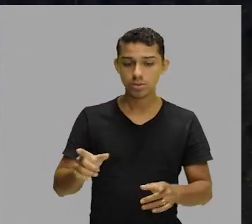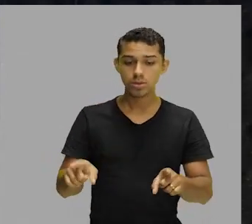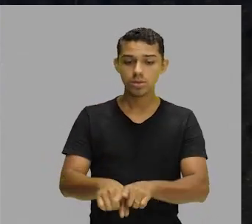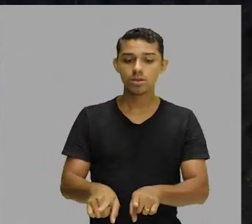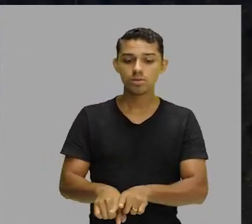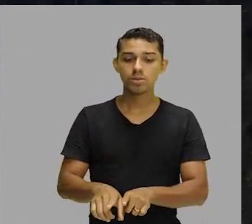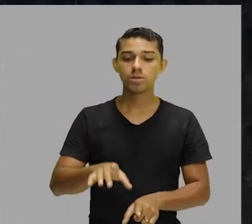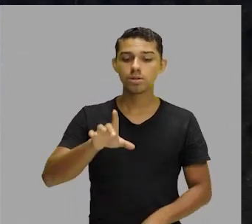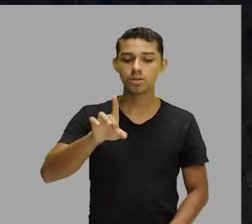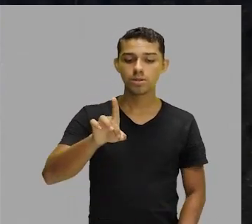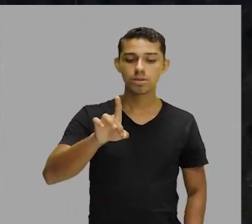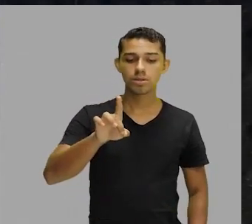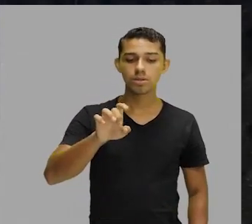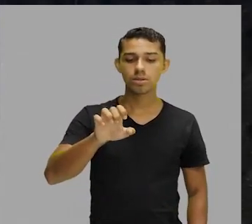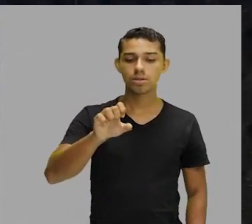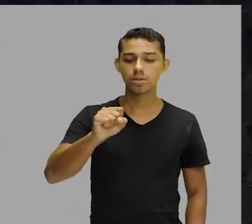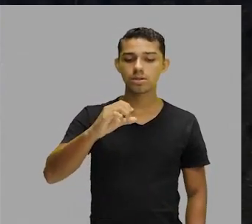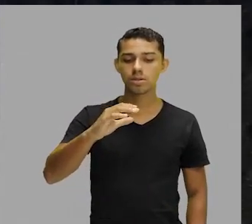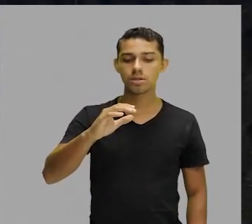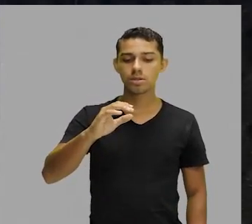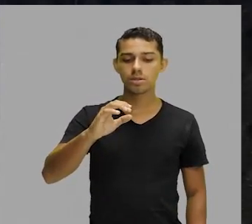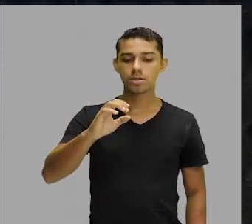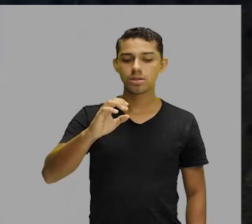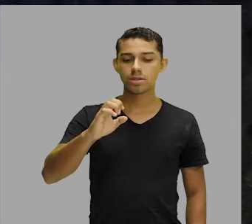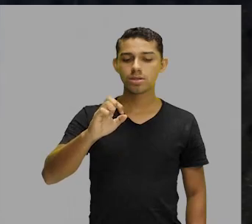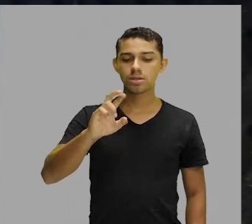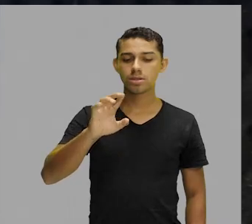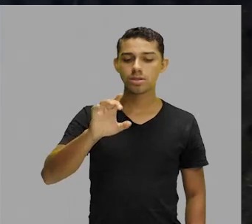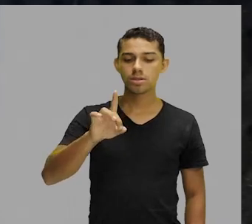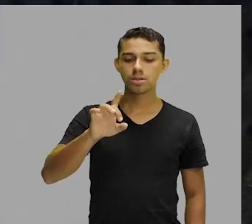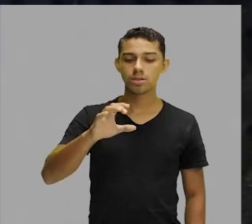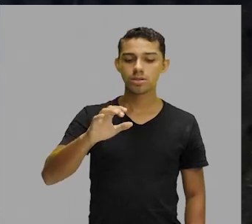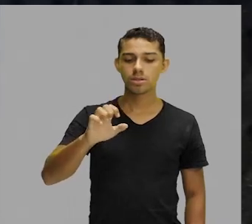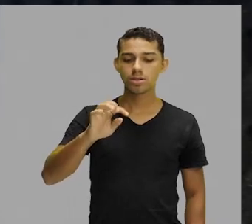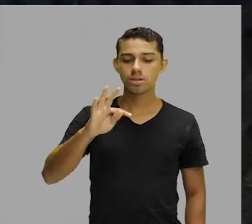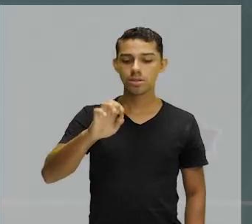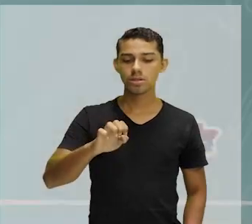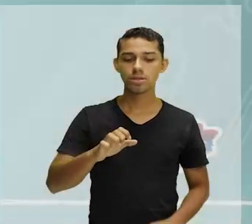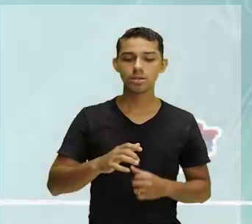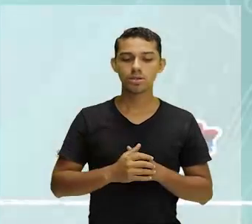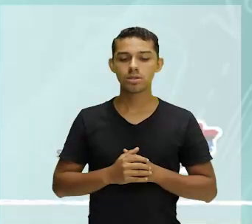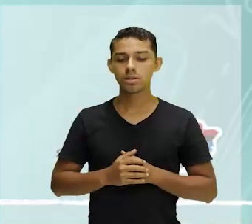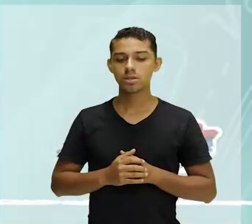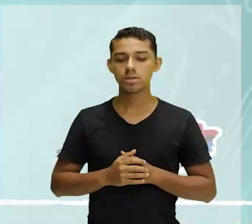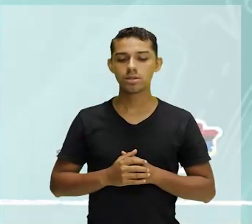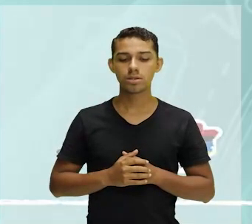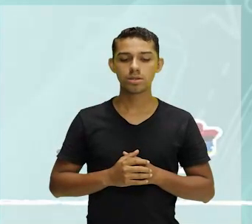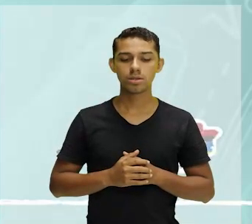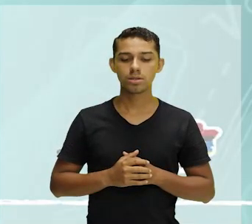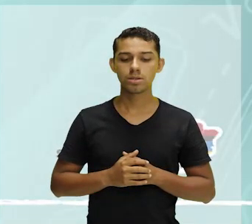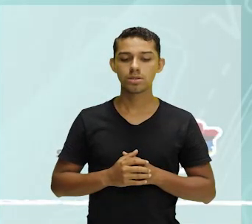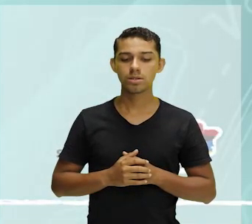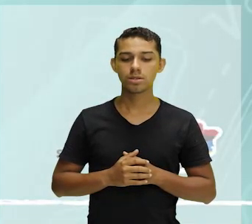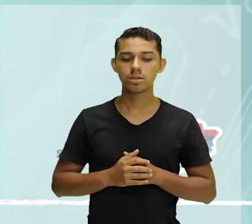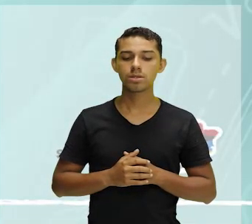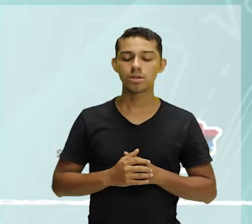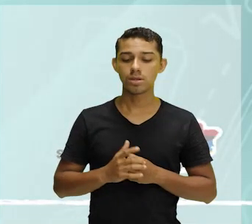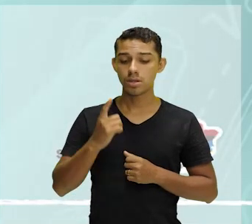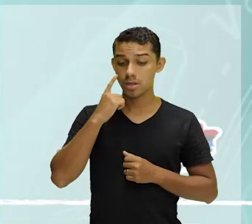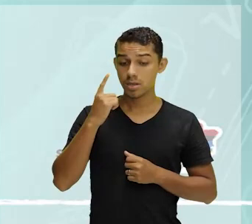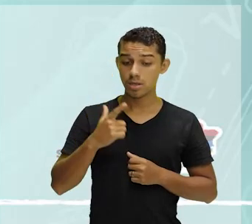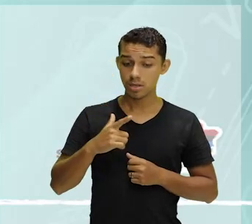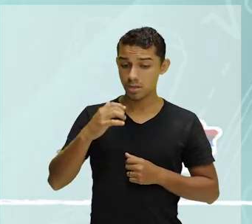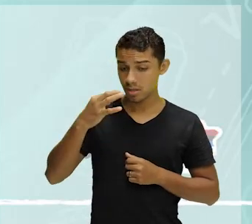erro de digitação, decrescente de energia nas cadeias alimentares. Então, a letra E está correta. Por quê? A cada